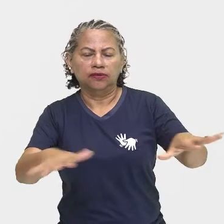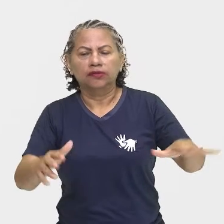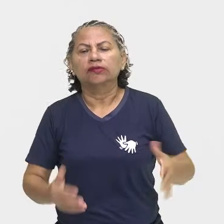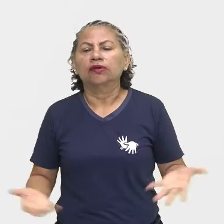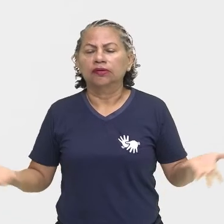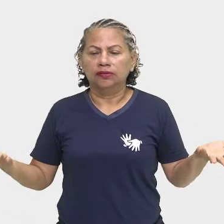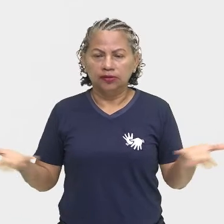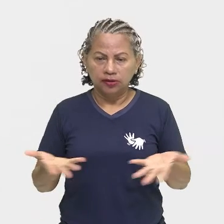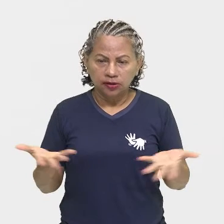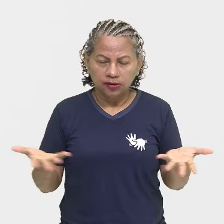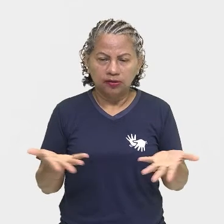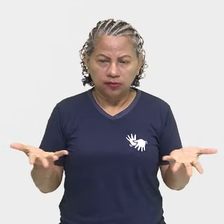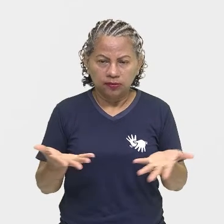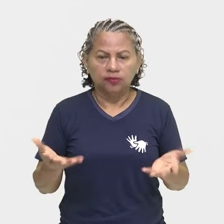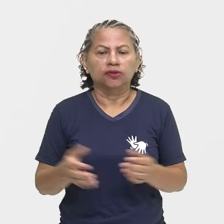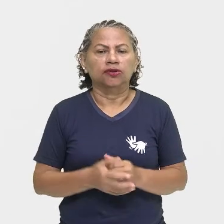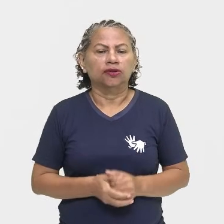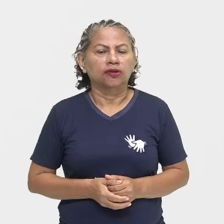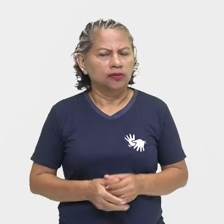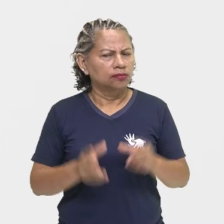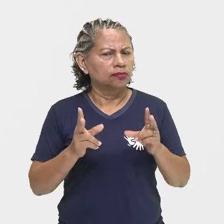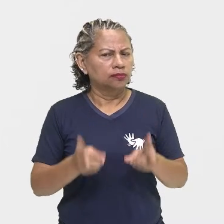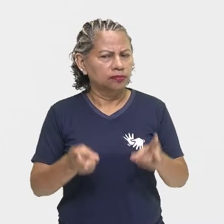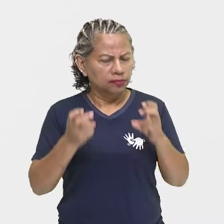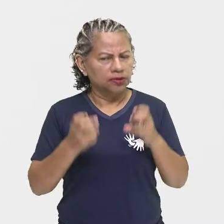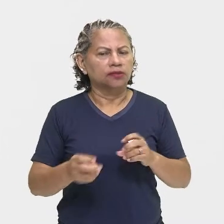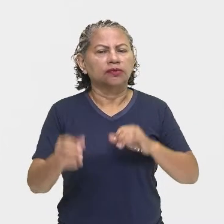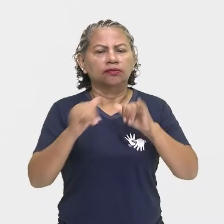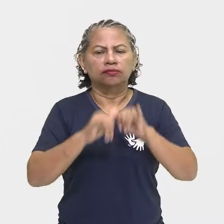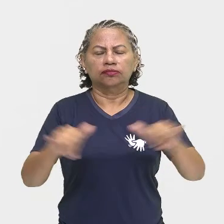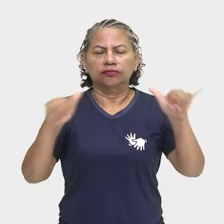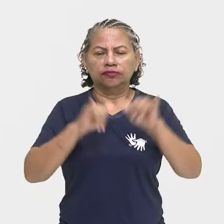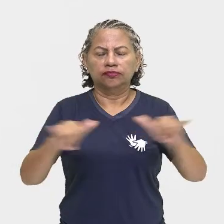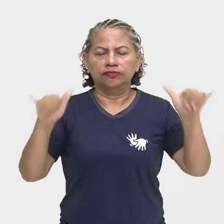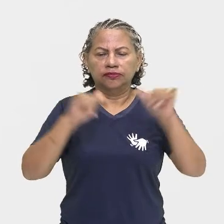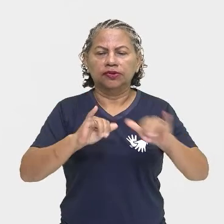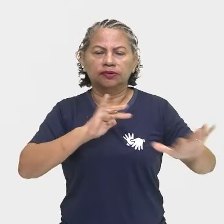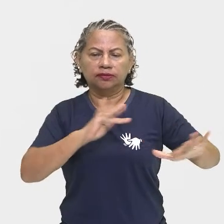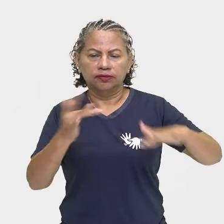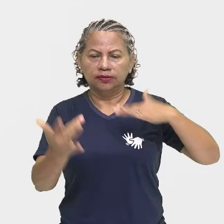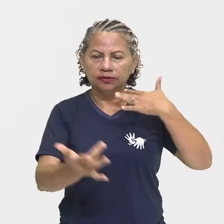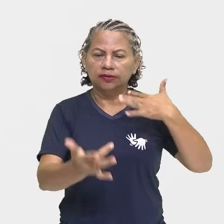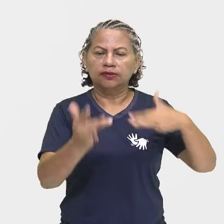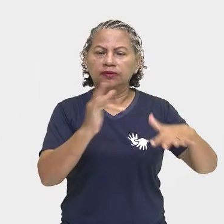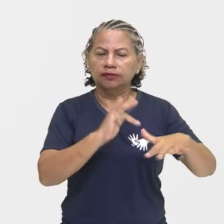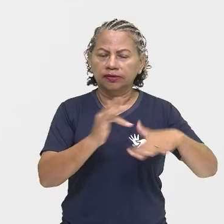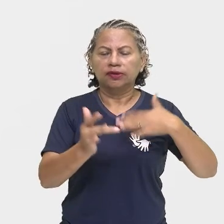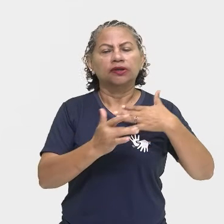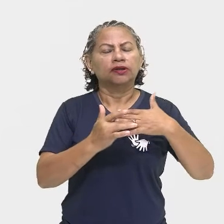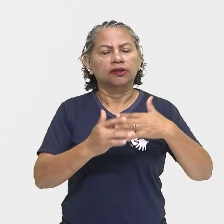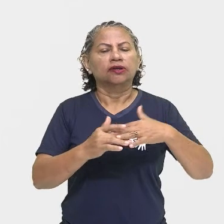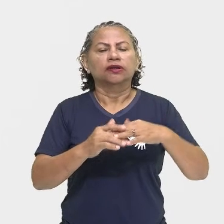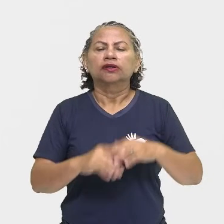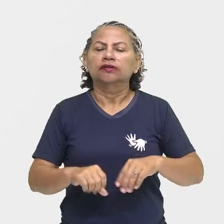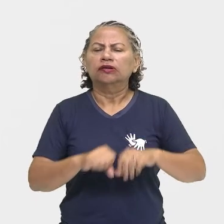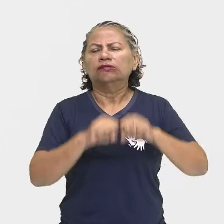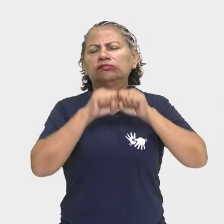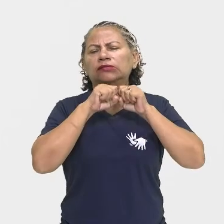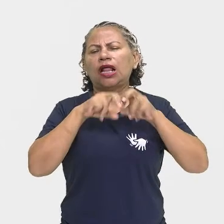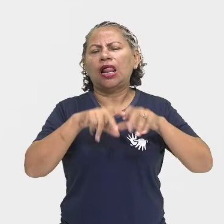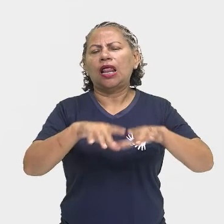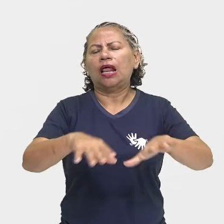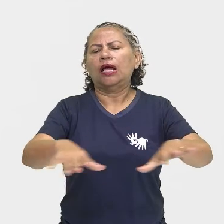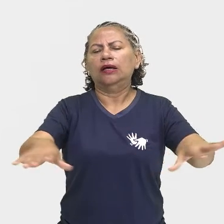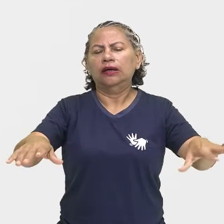hoje, nós vemos alguns avisos nas redes sociais a respeito da pandemia,